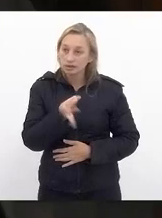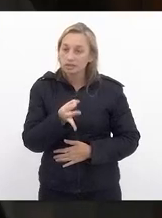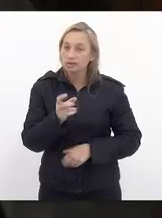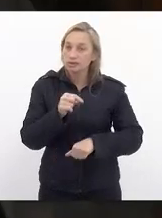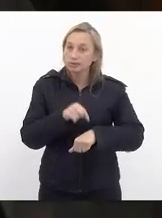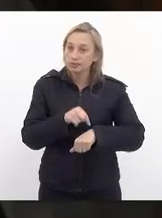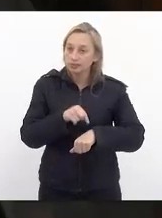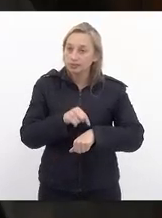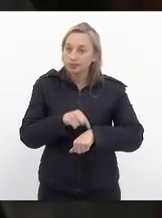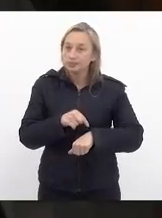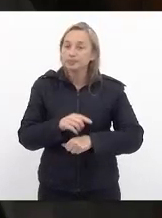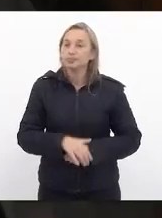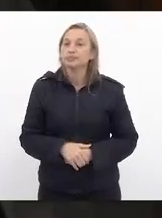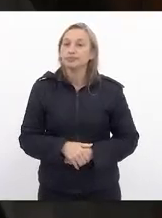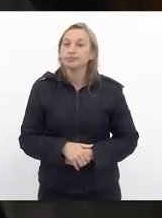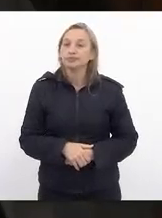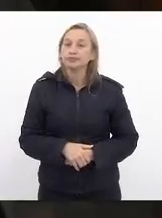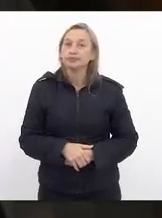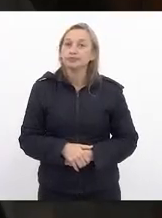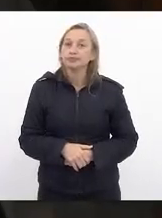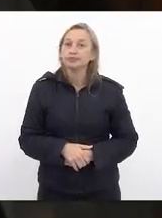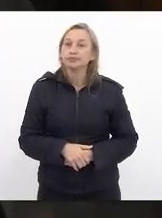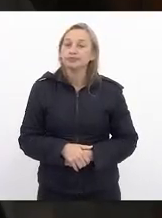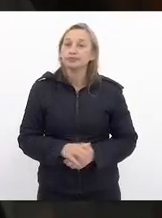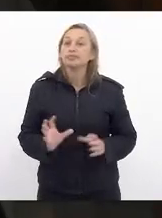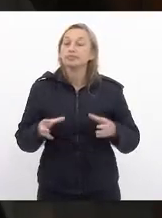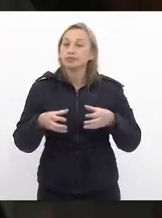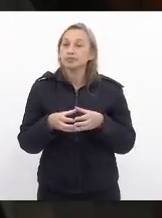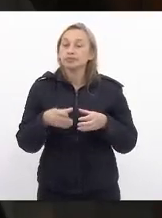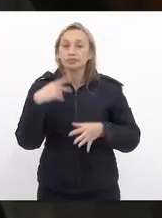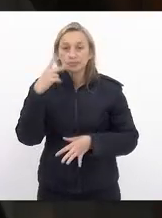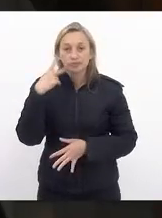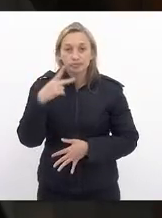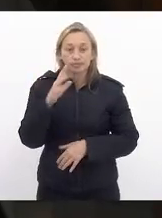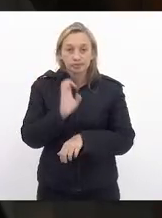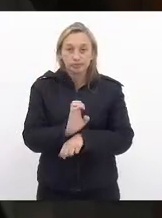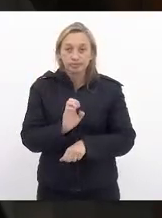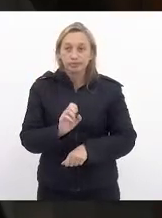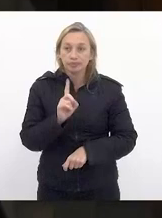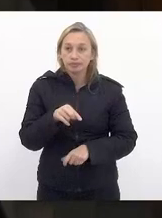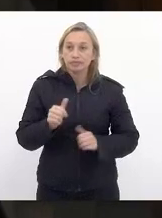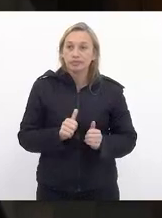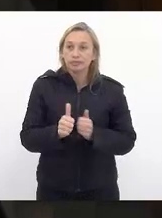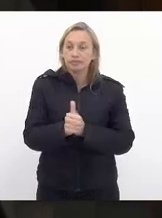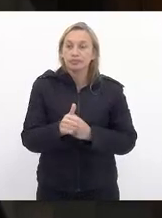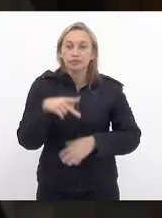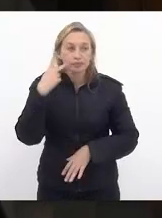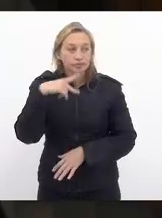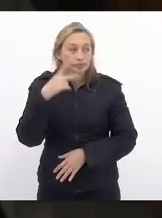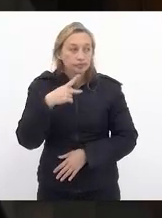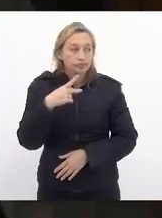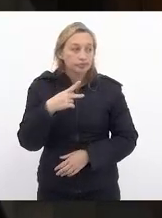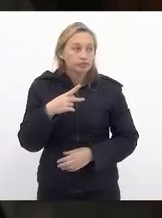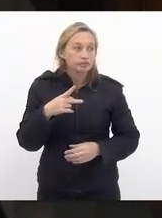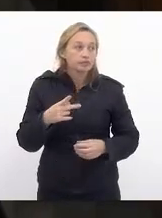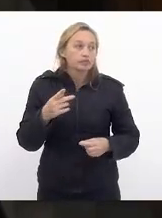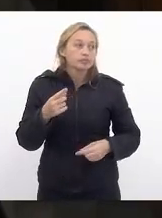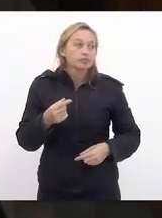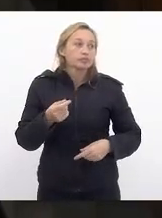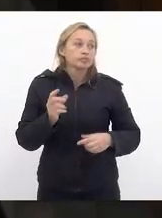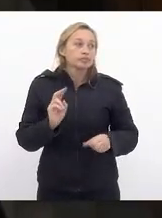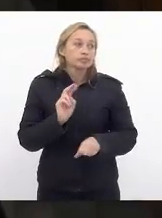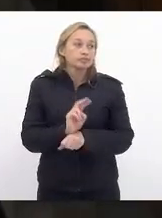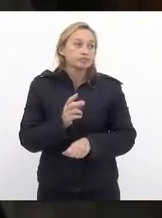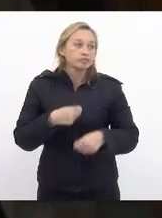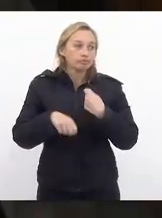neste momento Preside uma Instância coletiva do Parlamento Estadual que a frente parlamentar em defesa da economia Popular